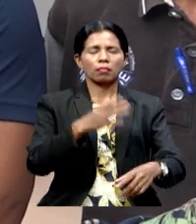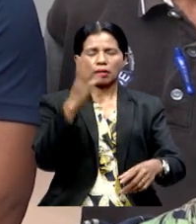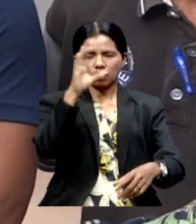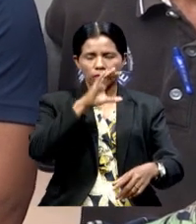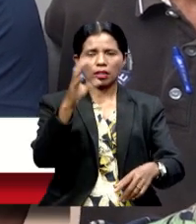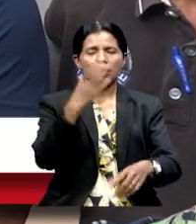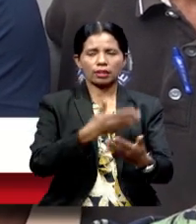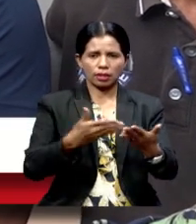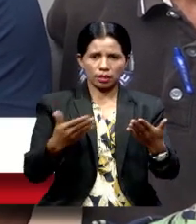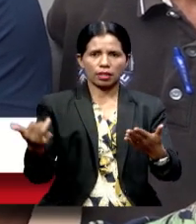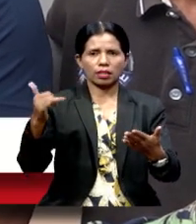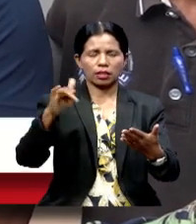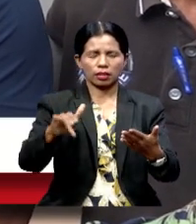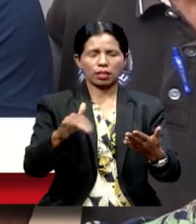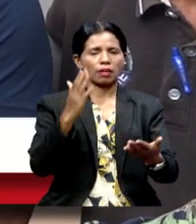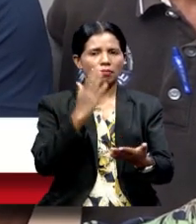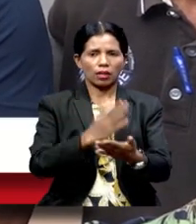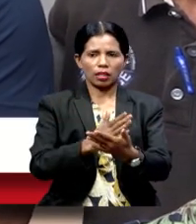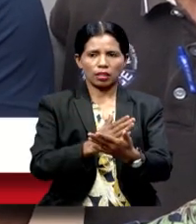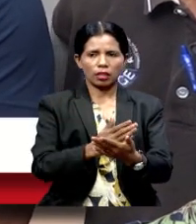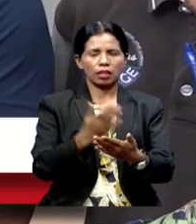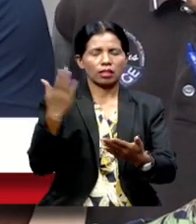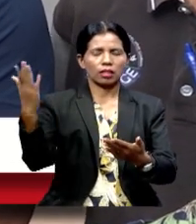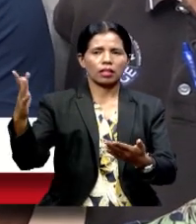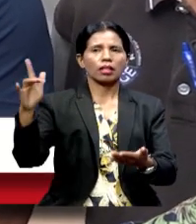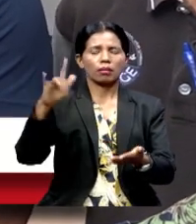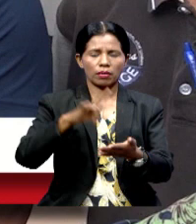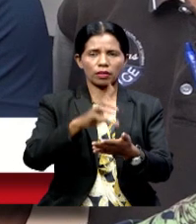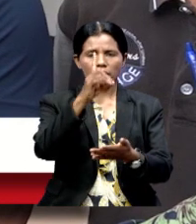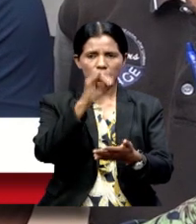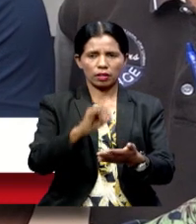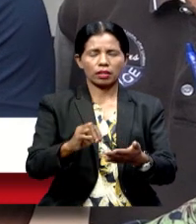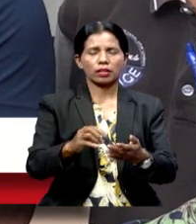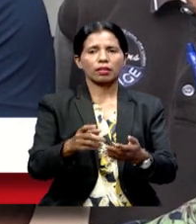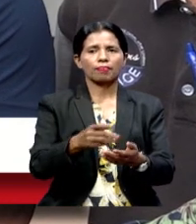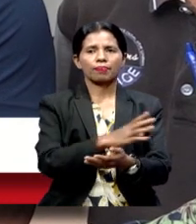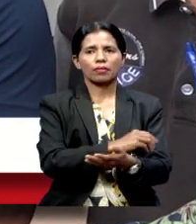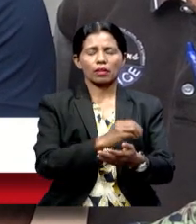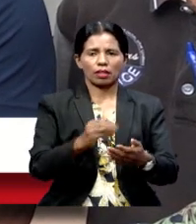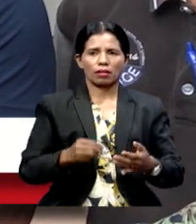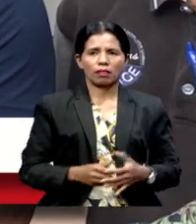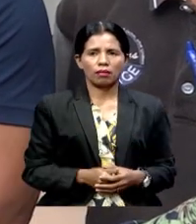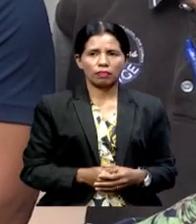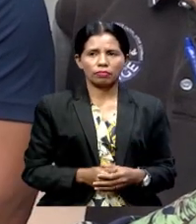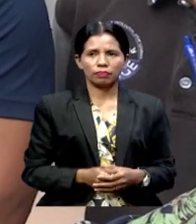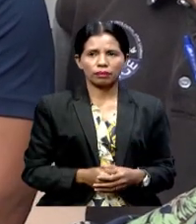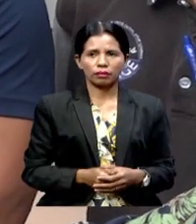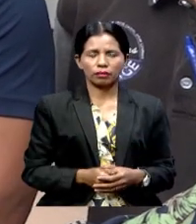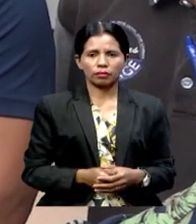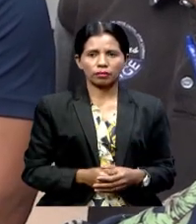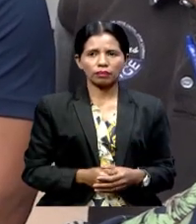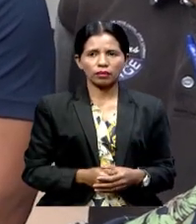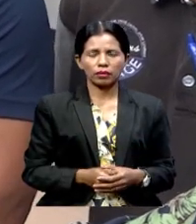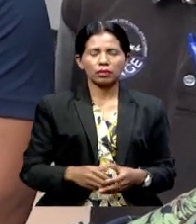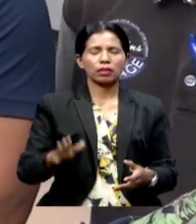be kontrabando i area Porto Dili. Agora sigaro nebe mai ta bot sira. Oh, disculpa ia